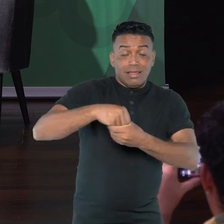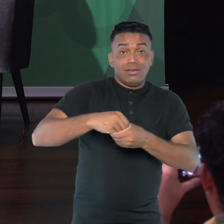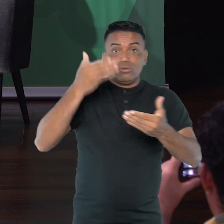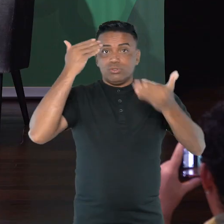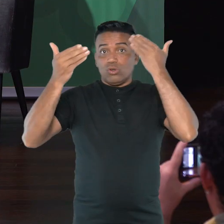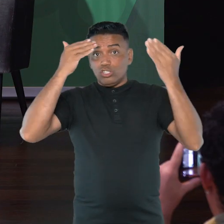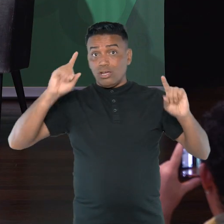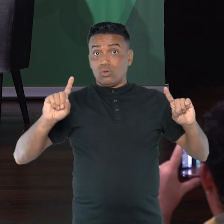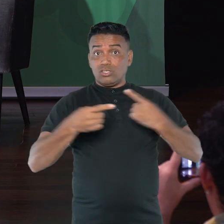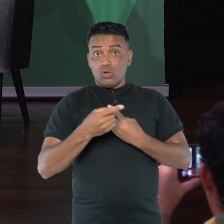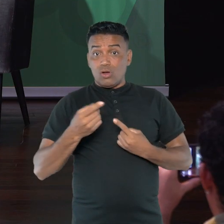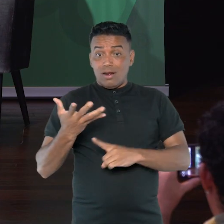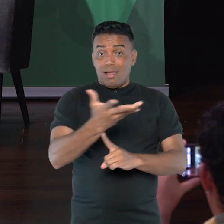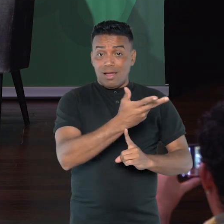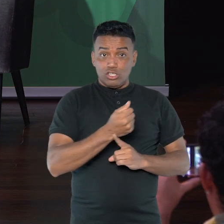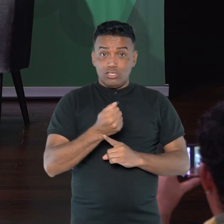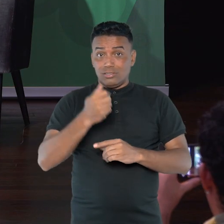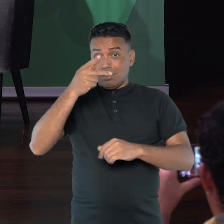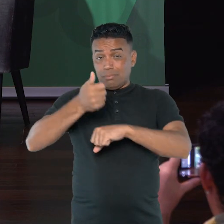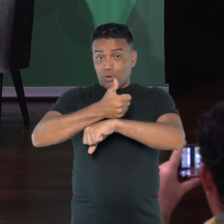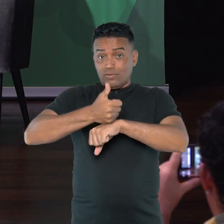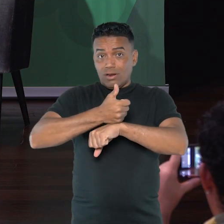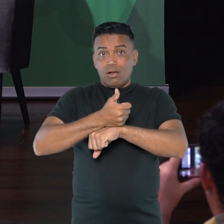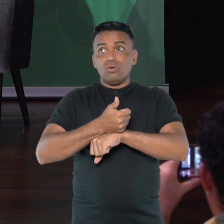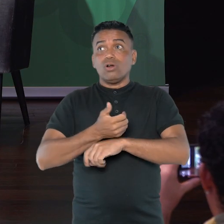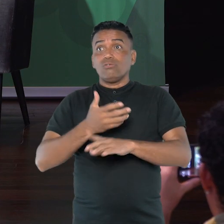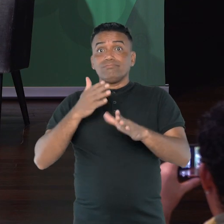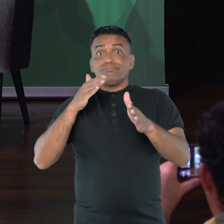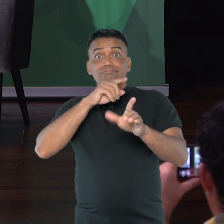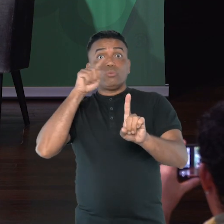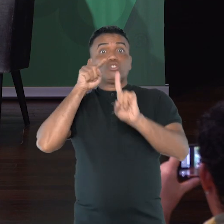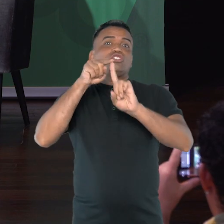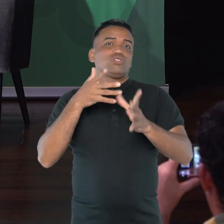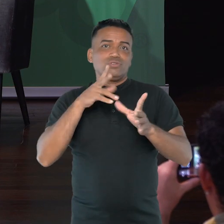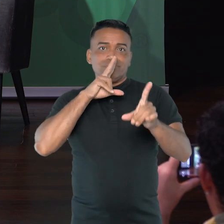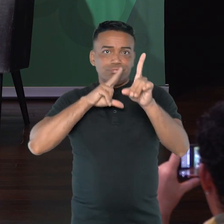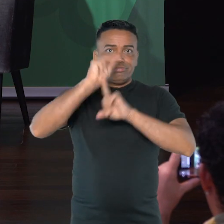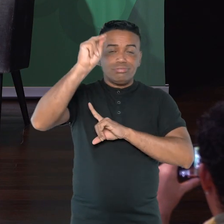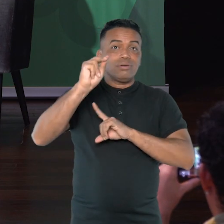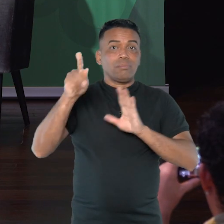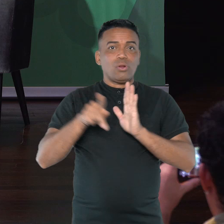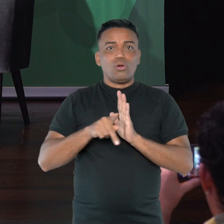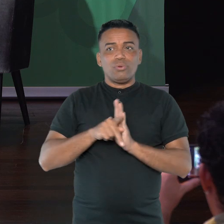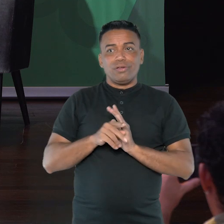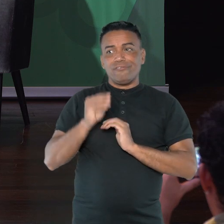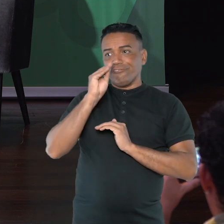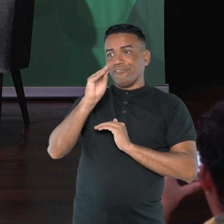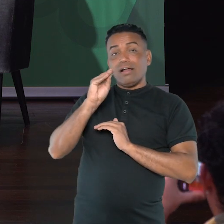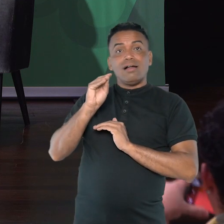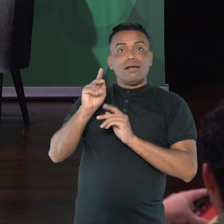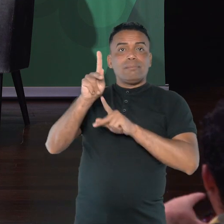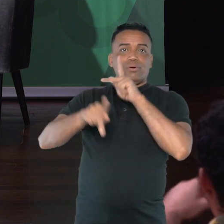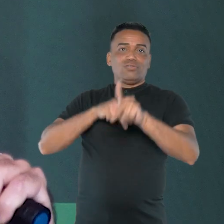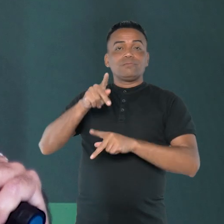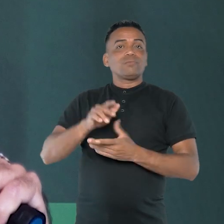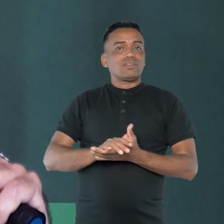tão contraditória do artista, nenhum há que não almeje alcançar, de alguma forma, o favor desse mesmo desdenhado público. Esse é